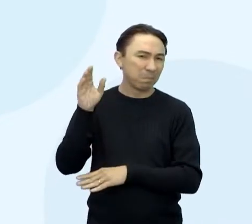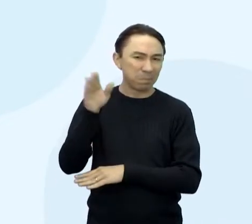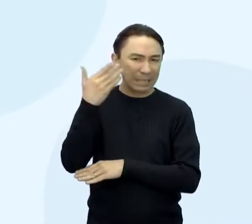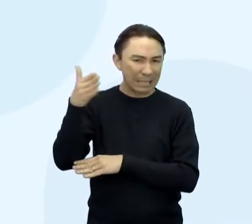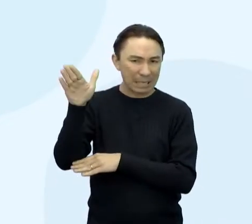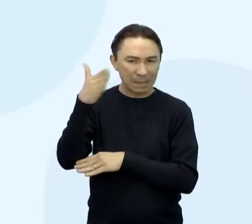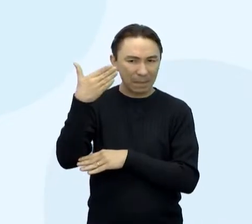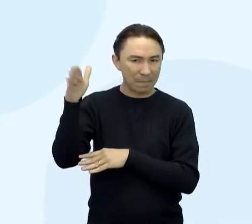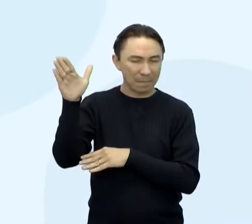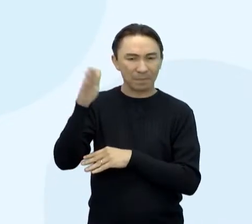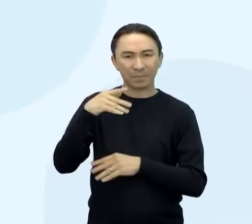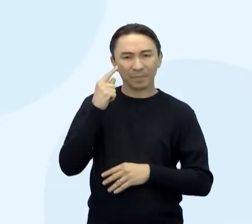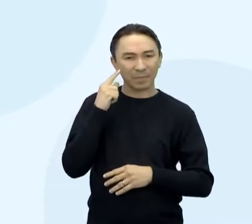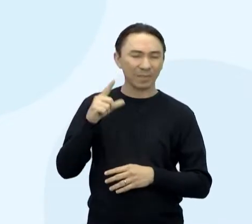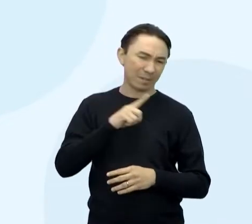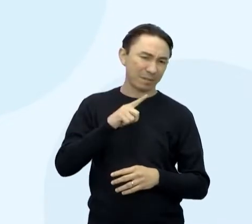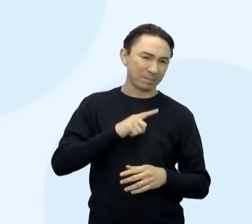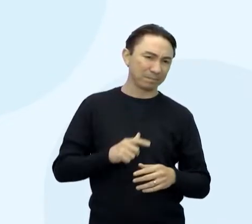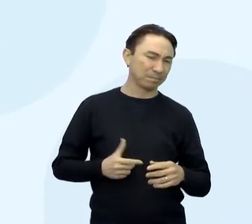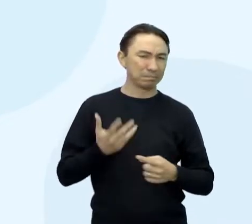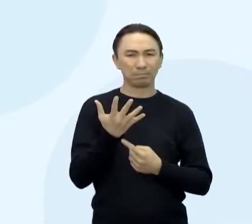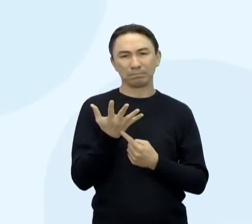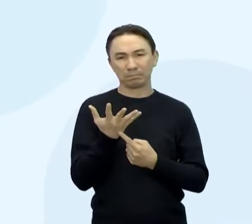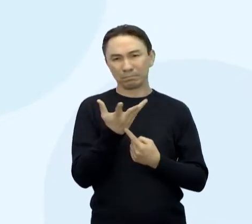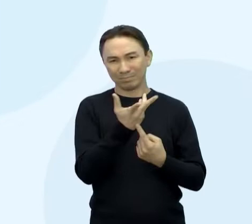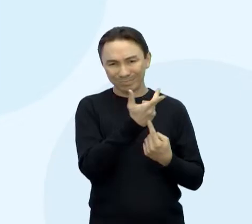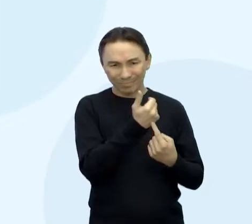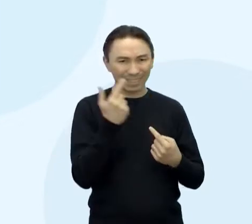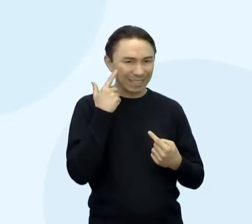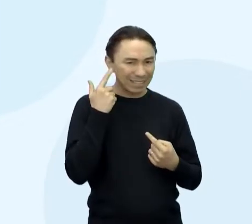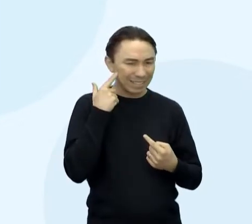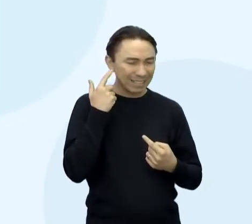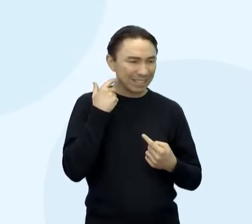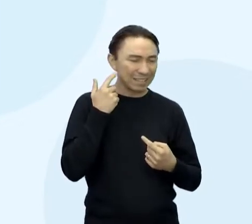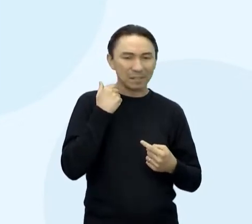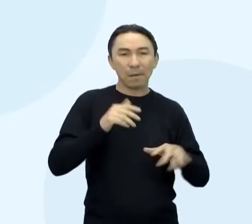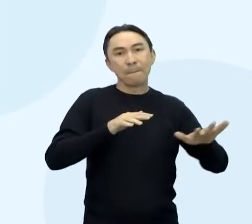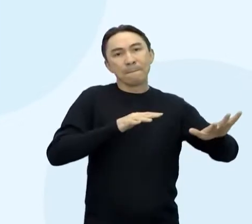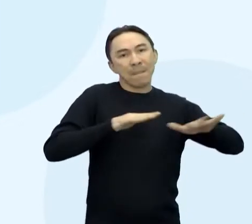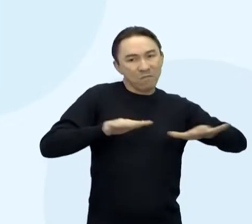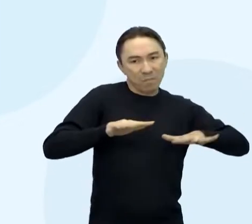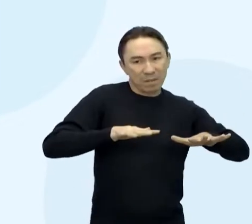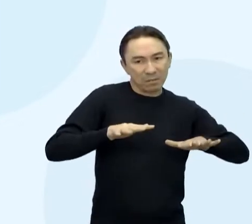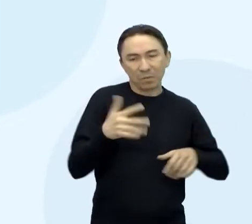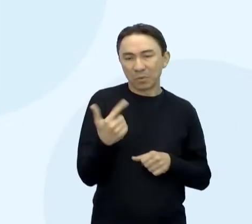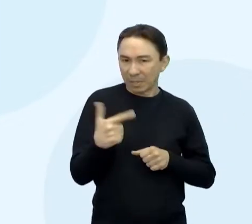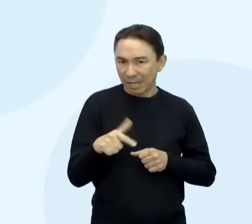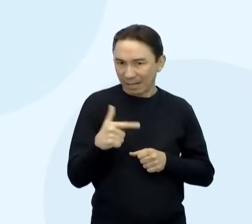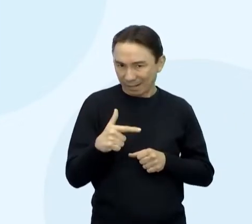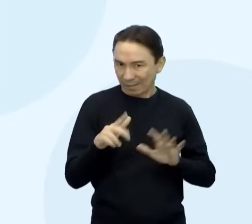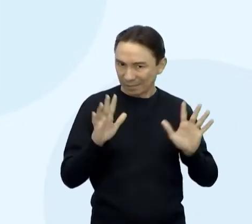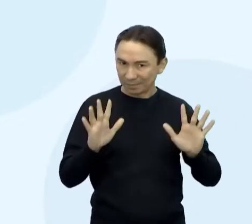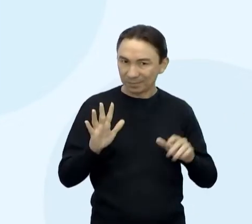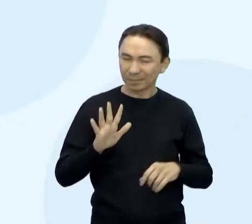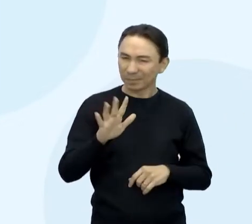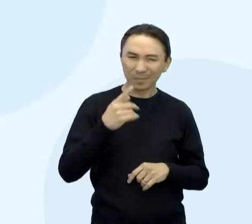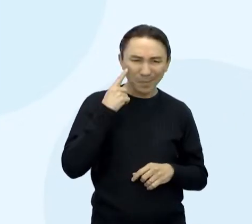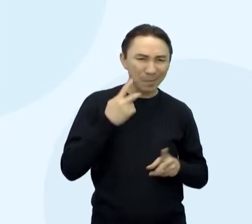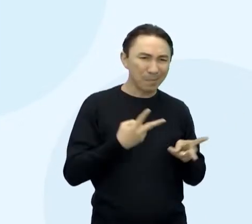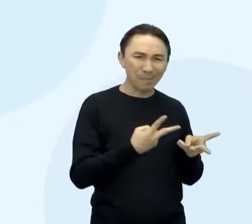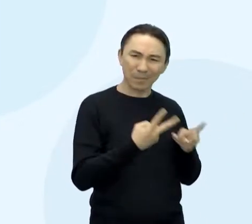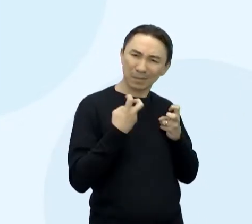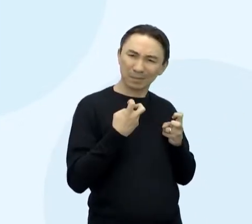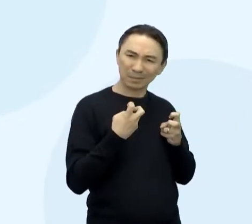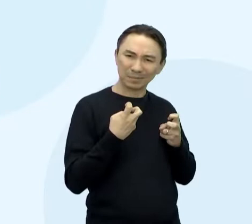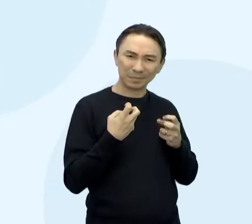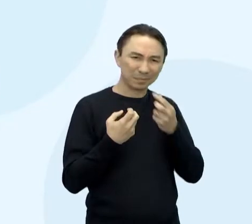expresso evidentemente pela arte, não tem movimento nenhum porque é uma estátua parada. Mas você consegue perceber que ali